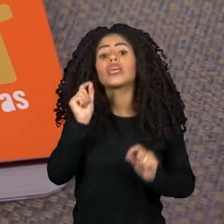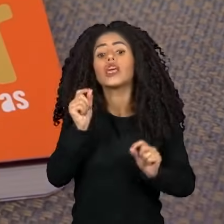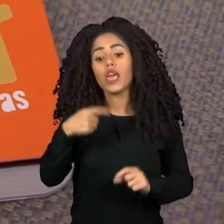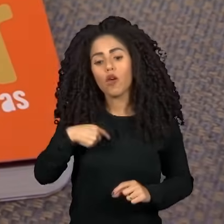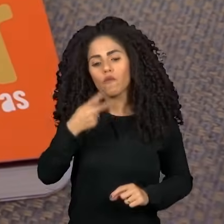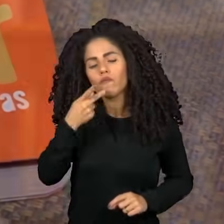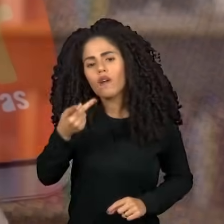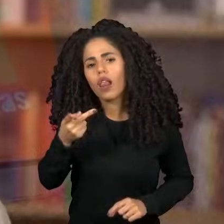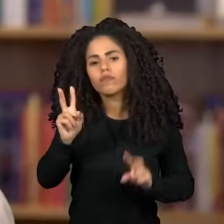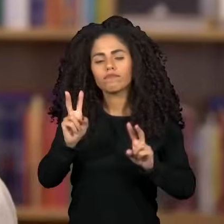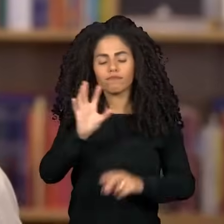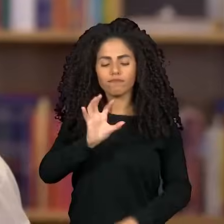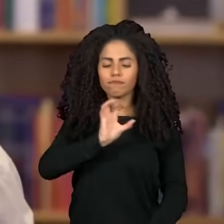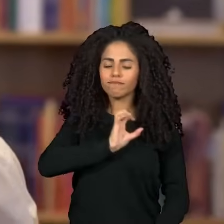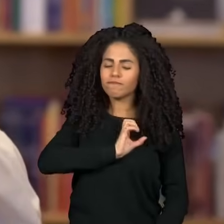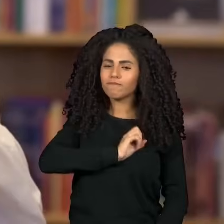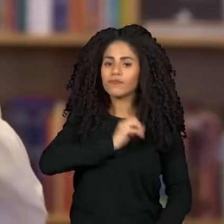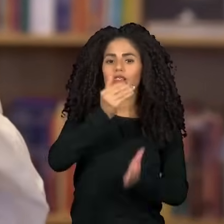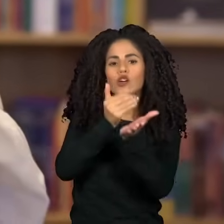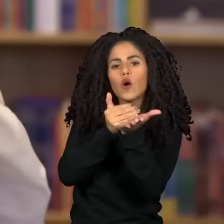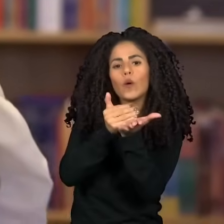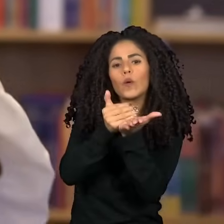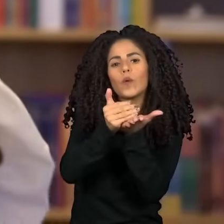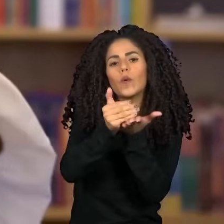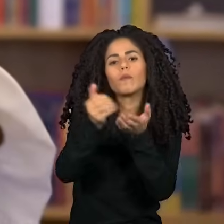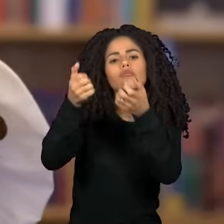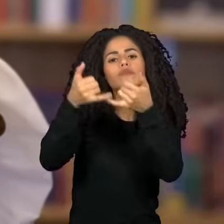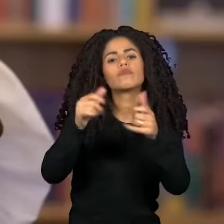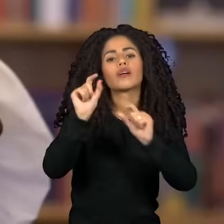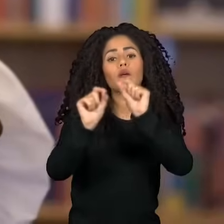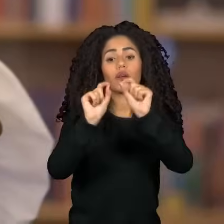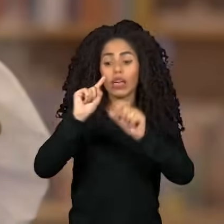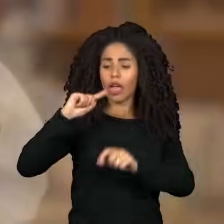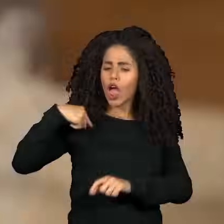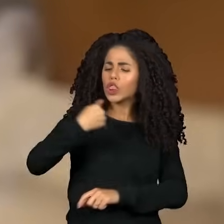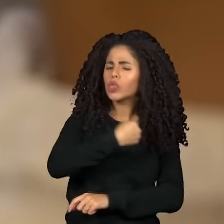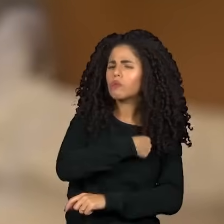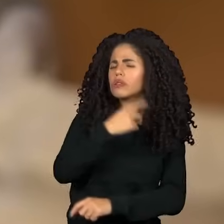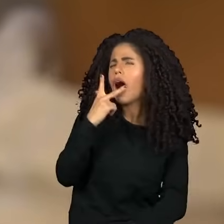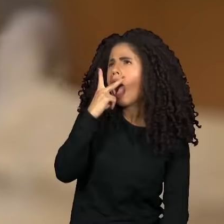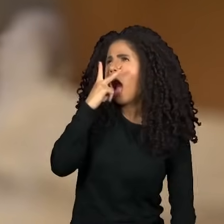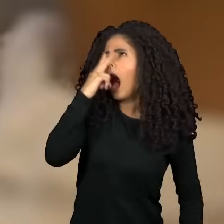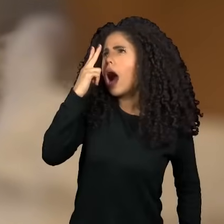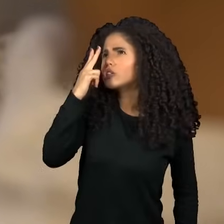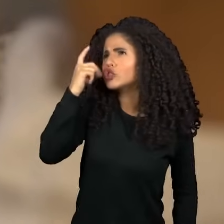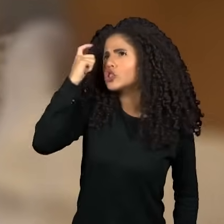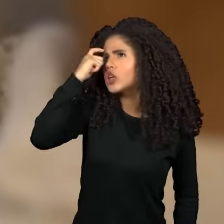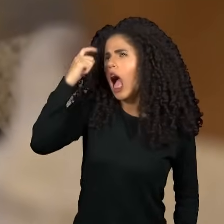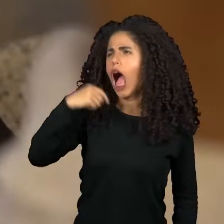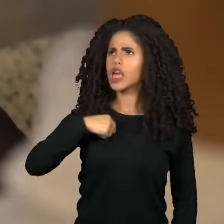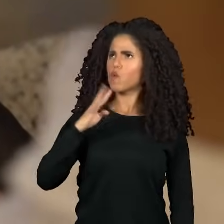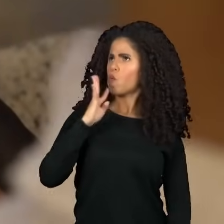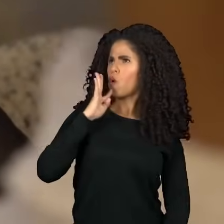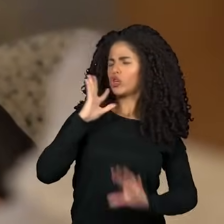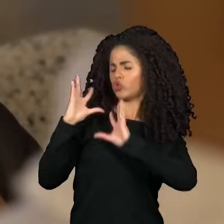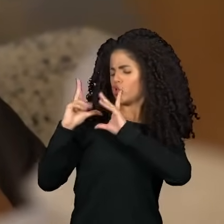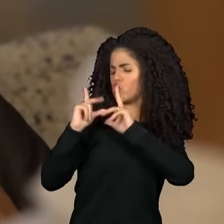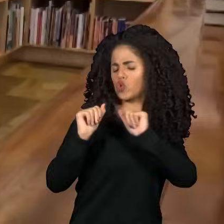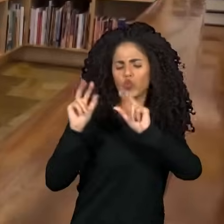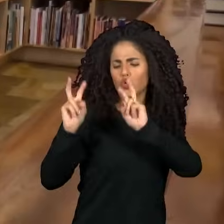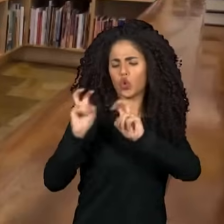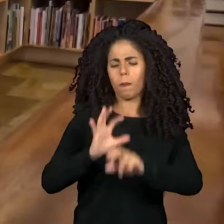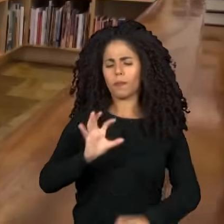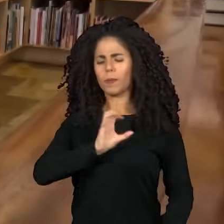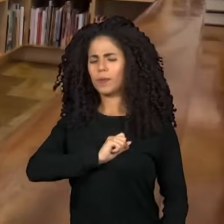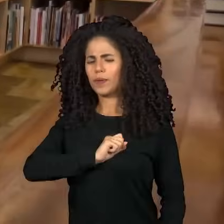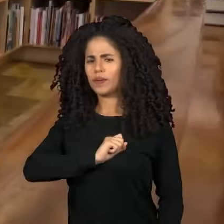no Tudo Sobre o Amor, né, ela começa primeiro dizendo que a gente acha que a gente sabe tudo sobre o amor já, que